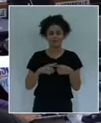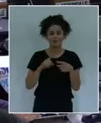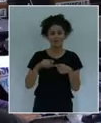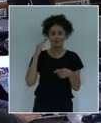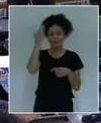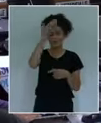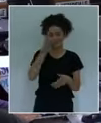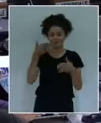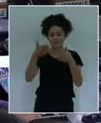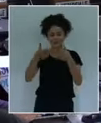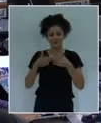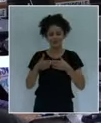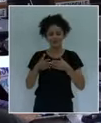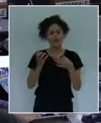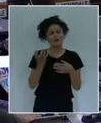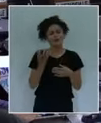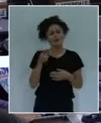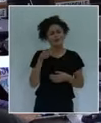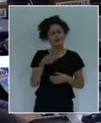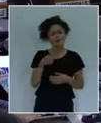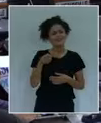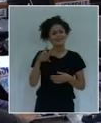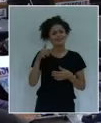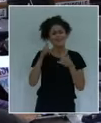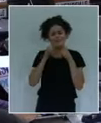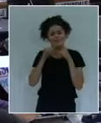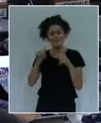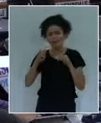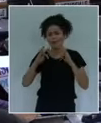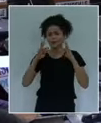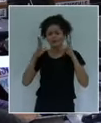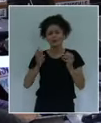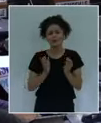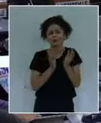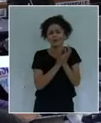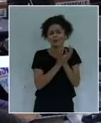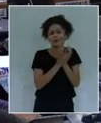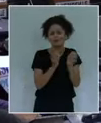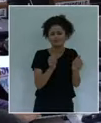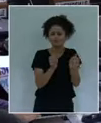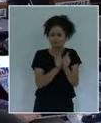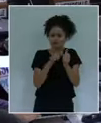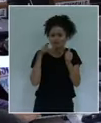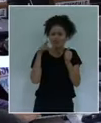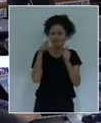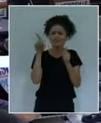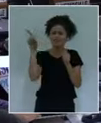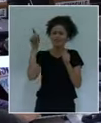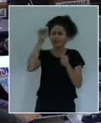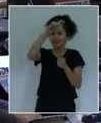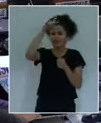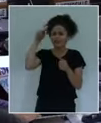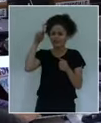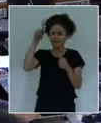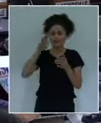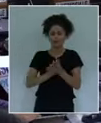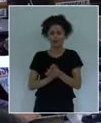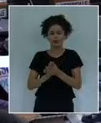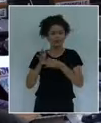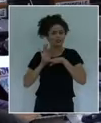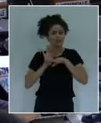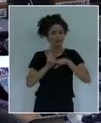para você levar isso para todos, né, que estiveram ao seu lado, que estiveram junto à administração e que fez acontecer. Como